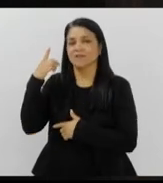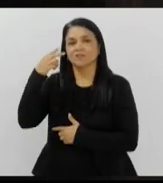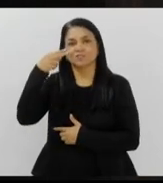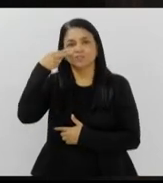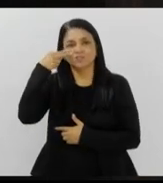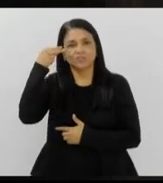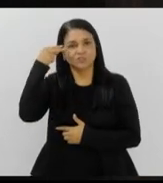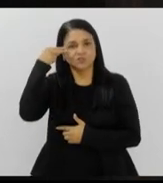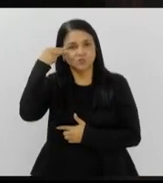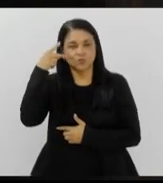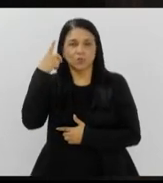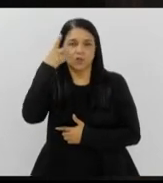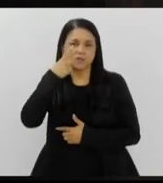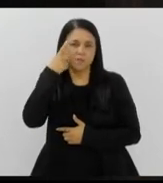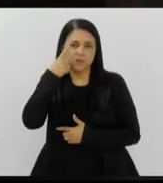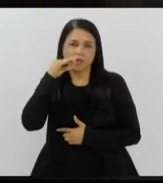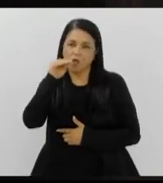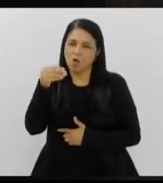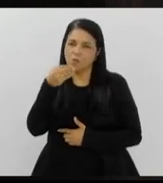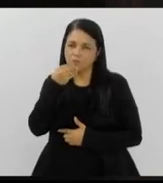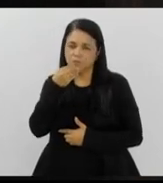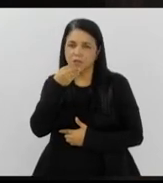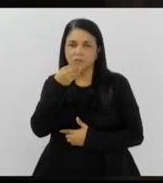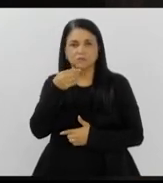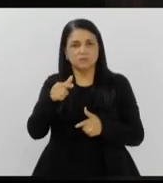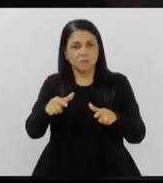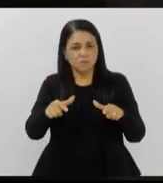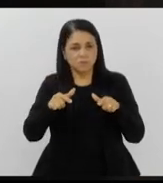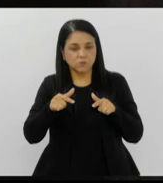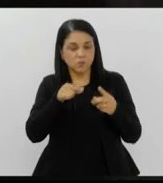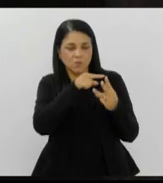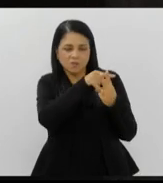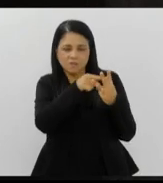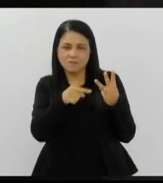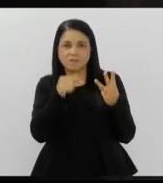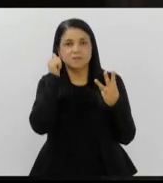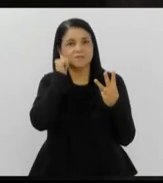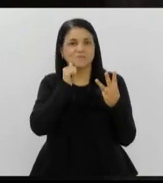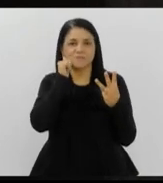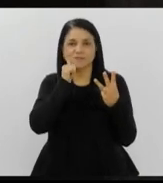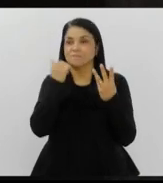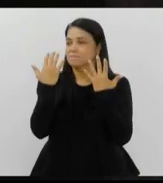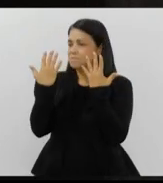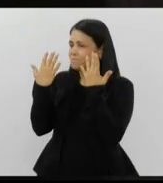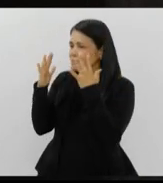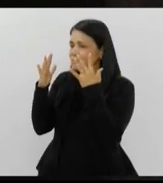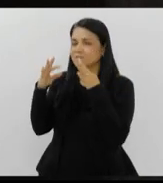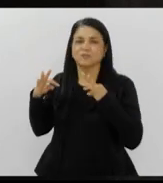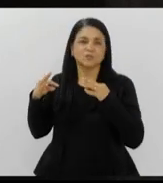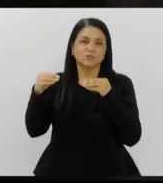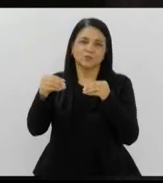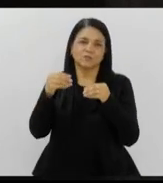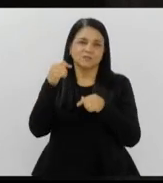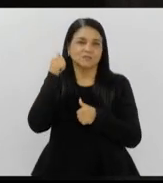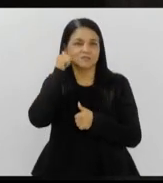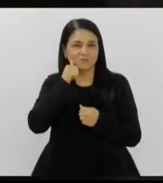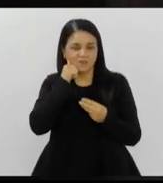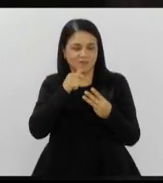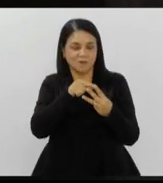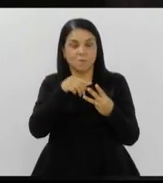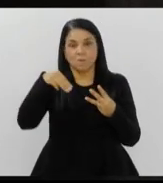essa oportunidade, essa moção que concedeu às 3 mulheres, e parabenizar sobretudo as mulheres,